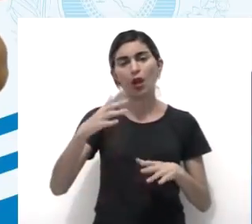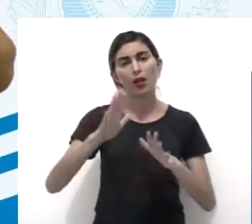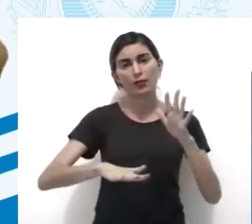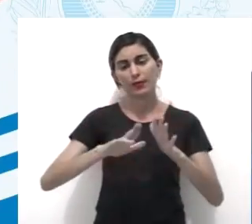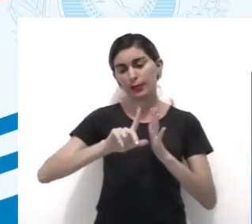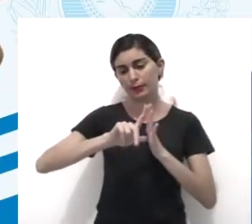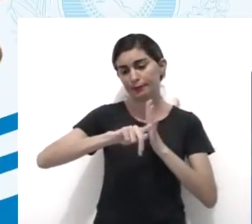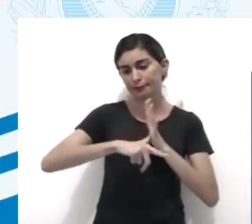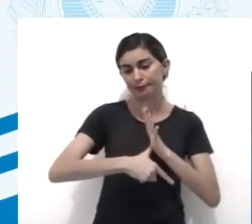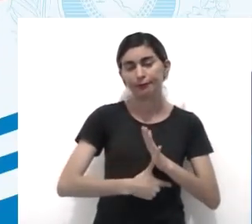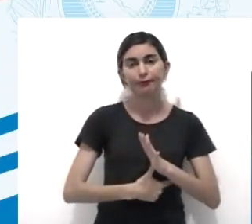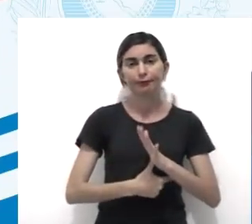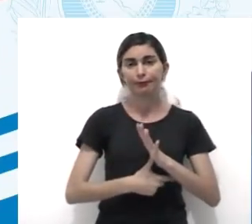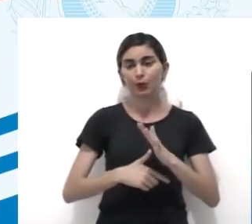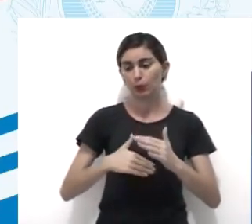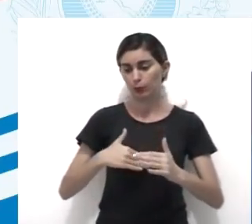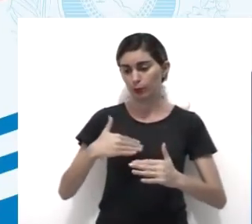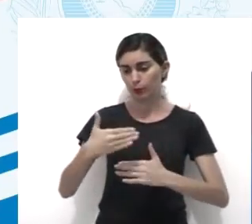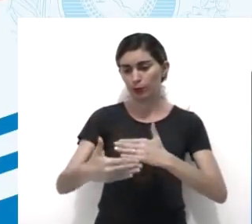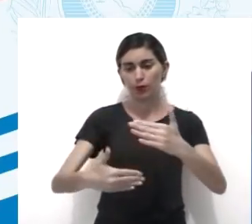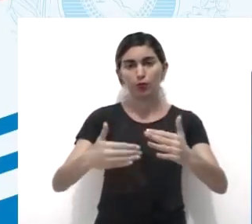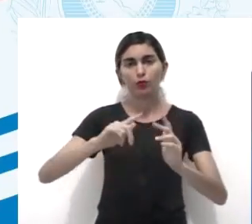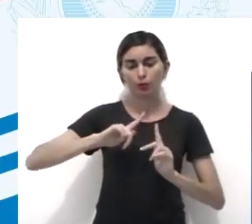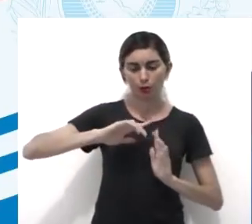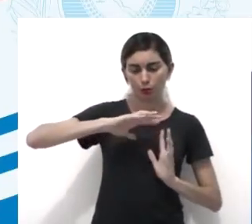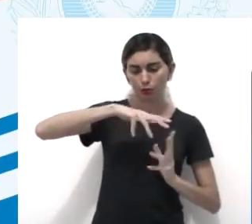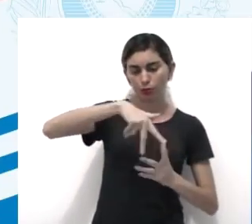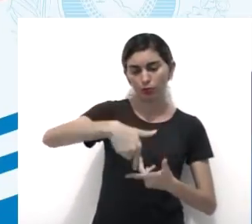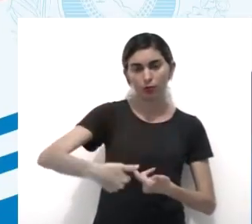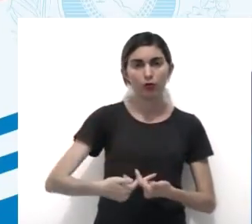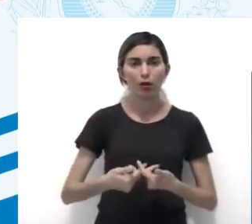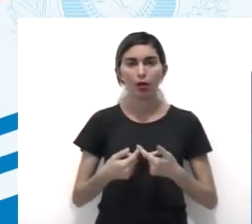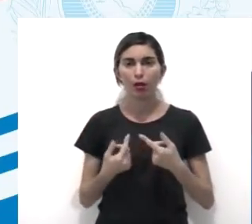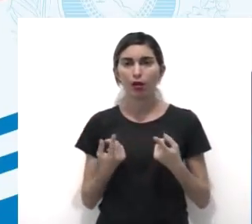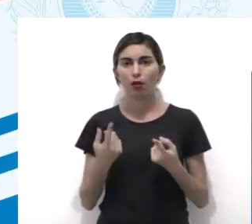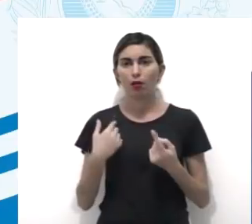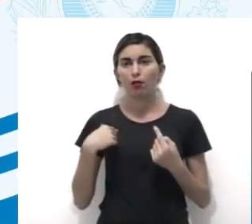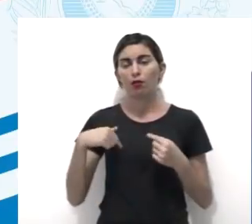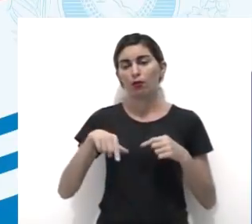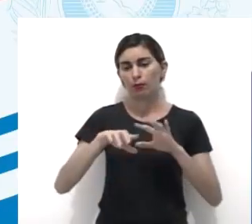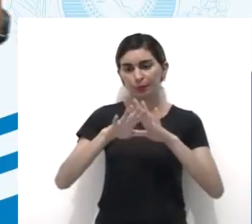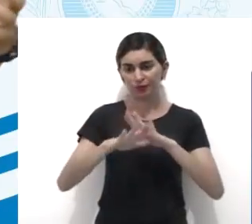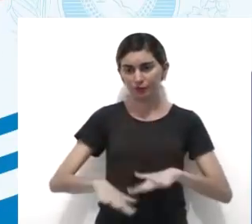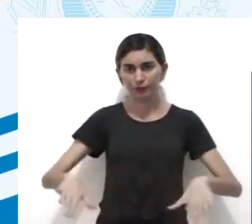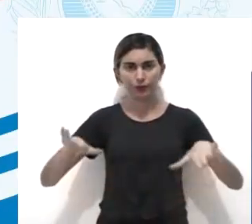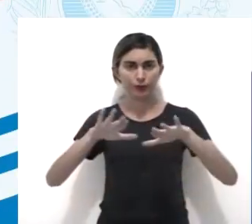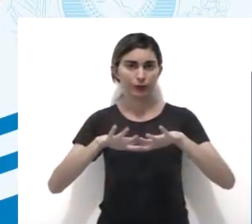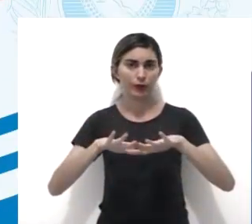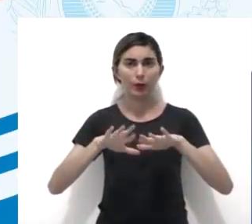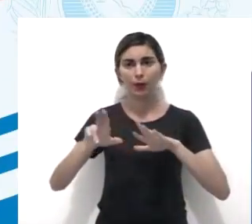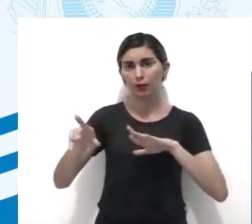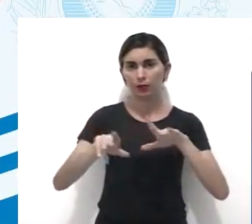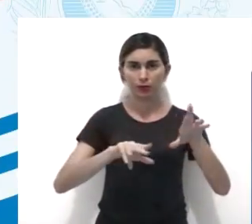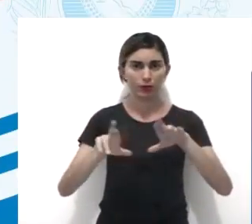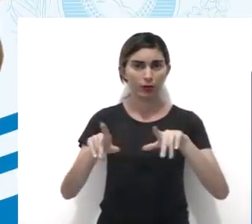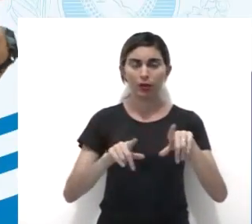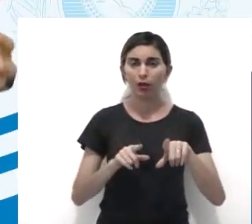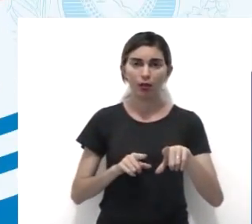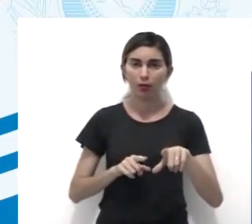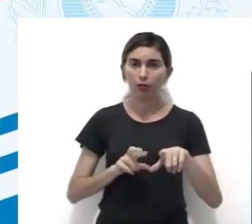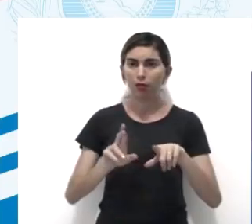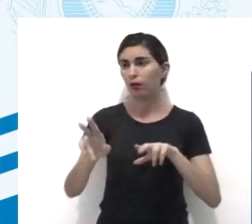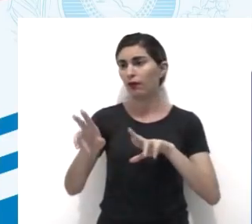está mais retraído. O processo de globalização ele foi se dando sobre a superfície da Terra de forma